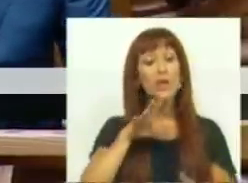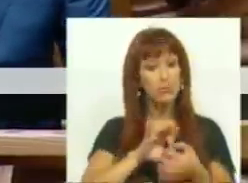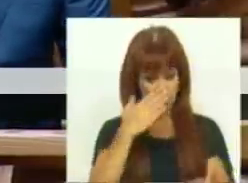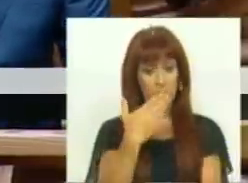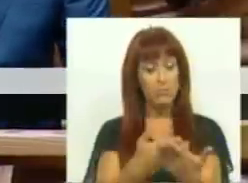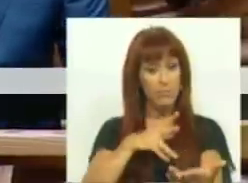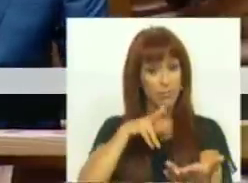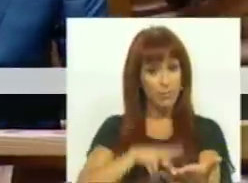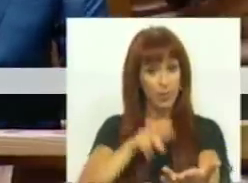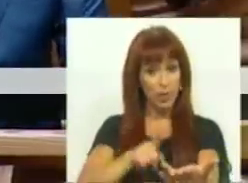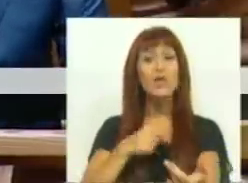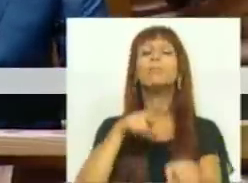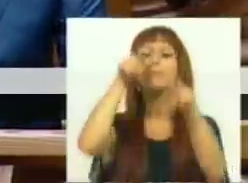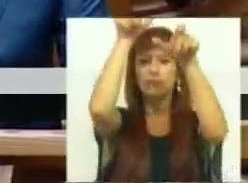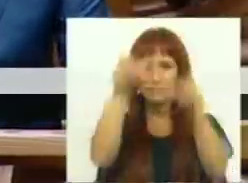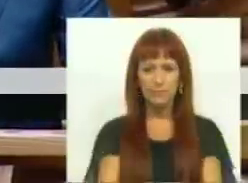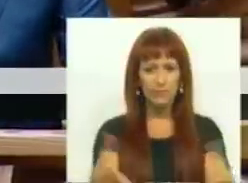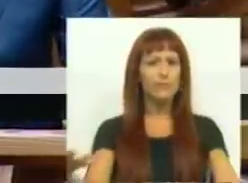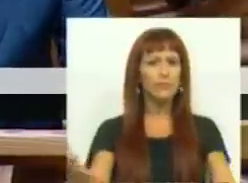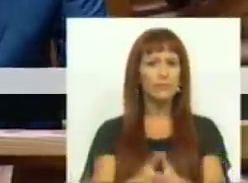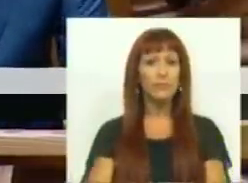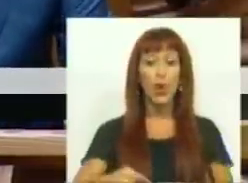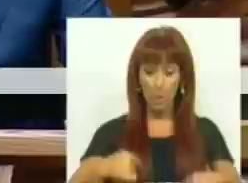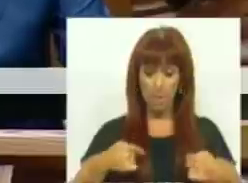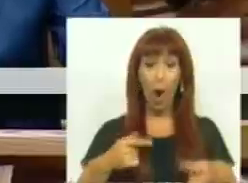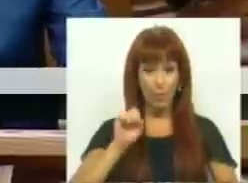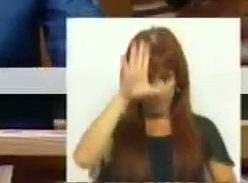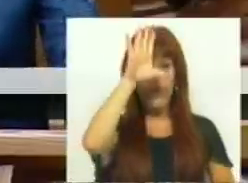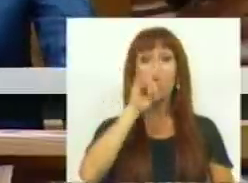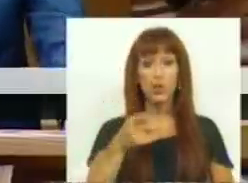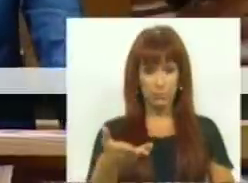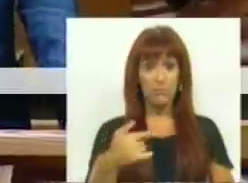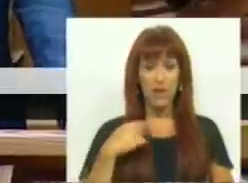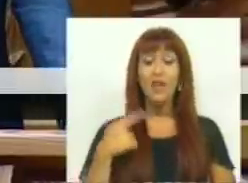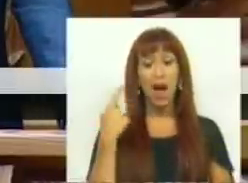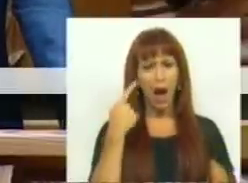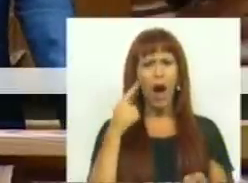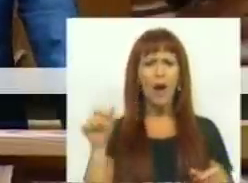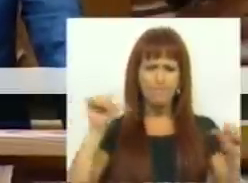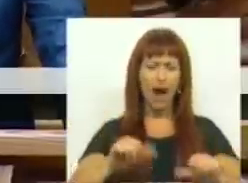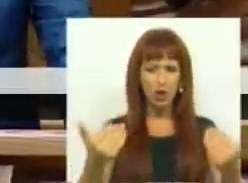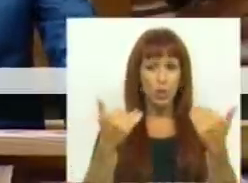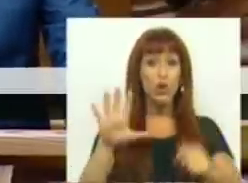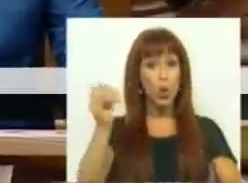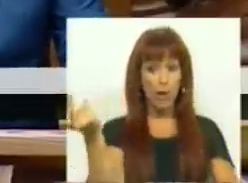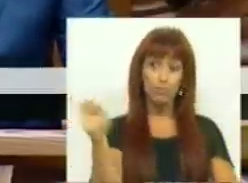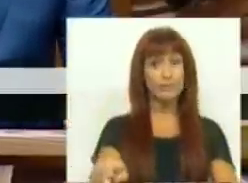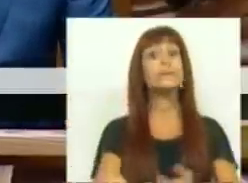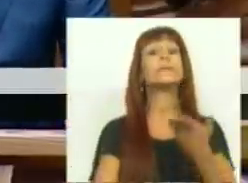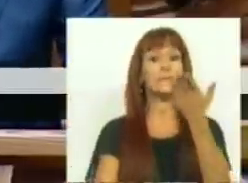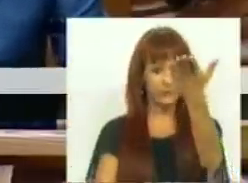perante o país que seria o próprio Primeiro-Ministro a dar as más notícias quando as